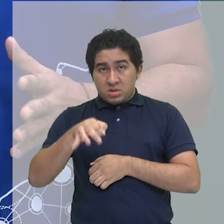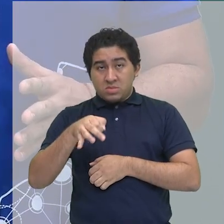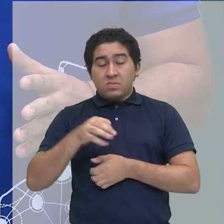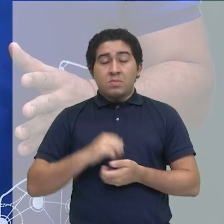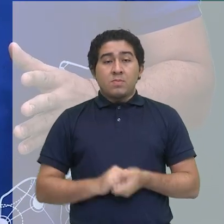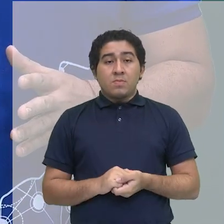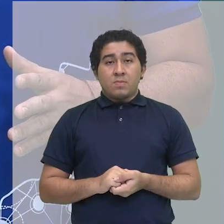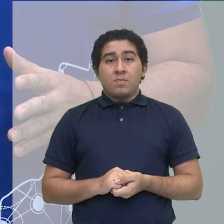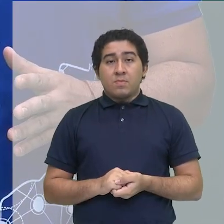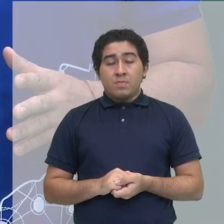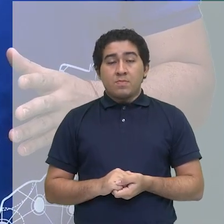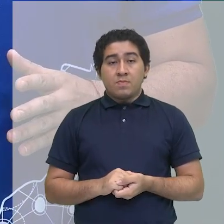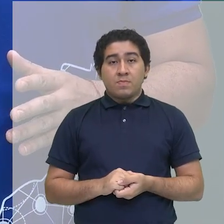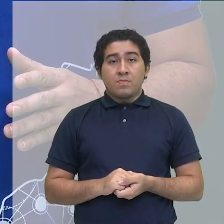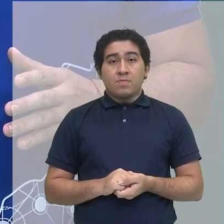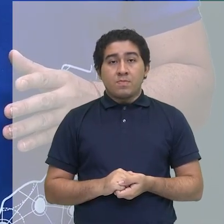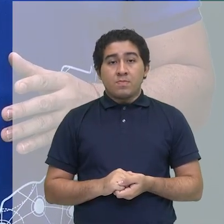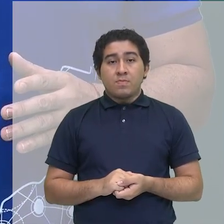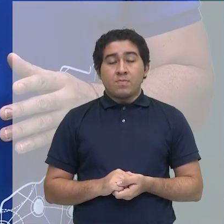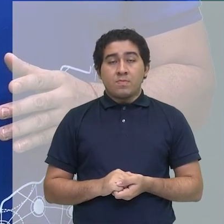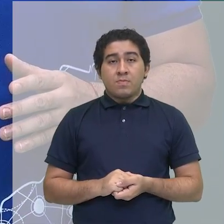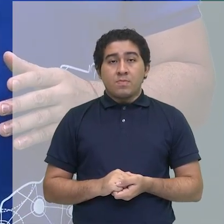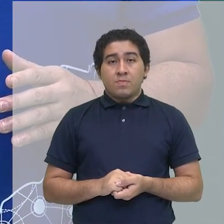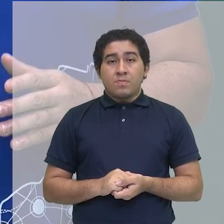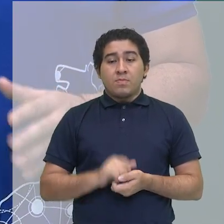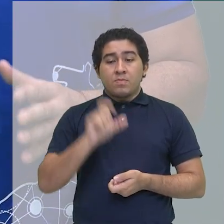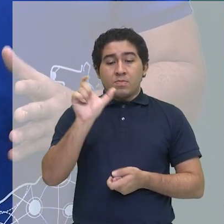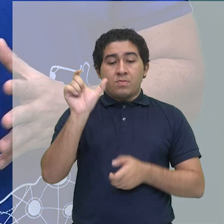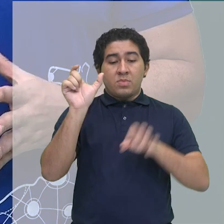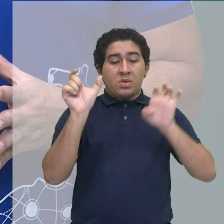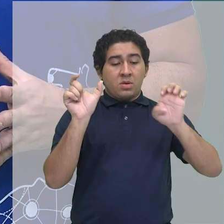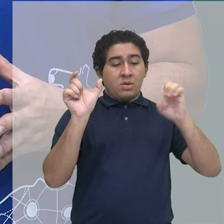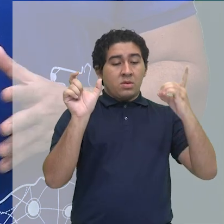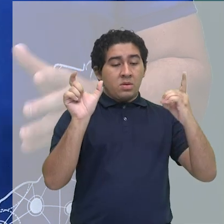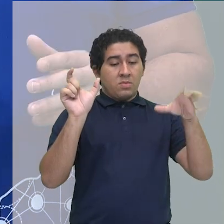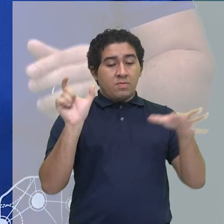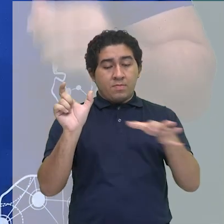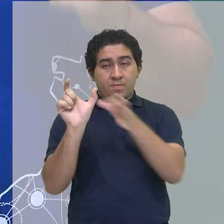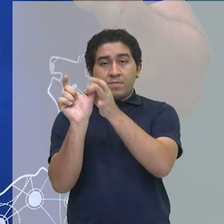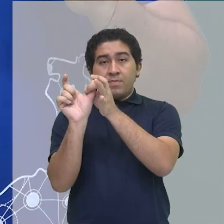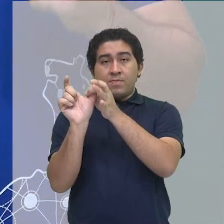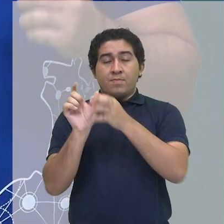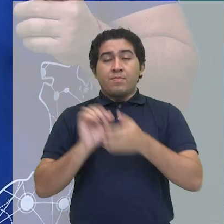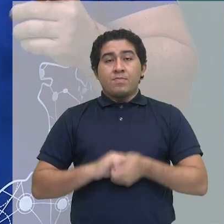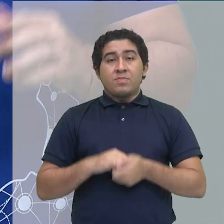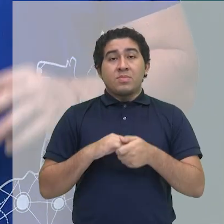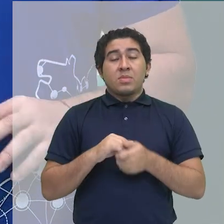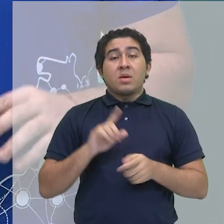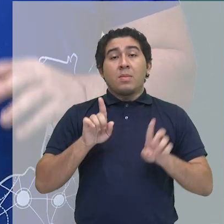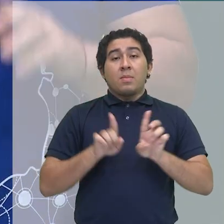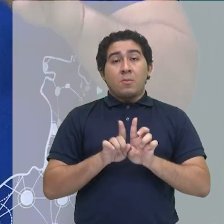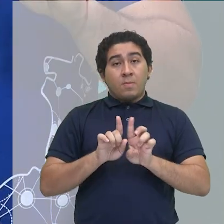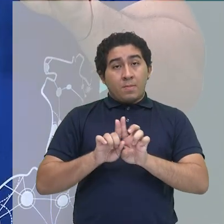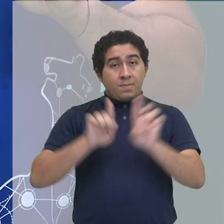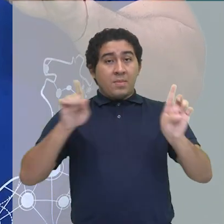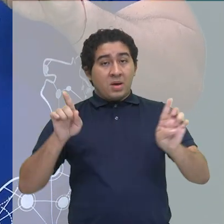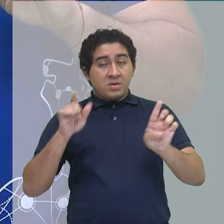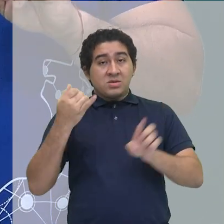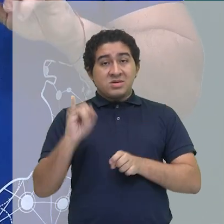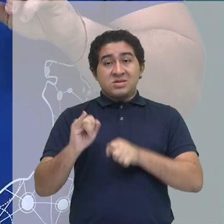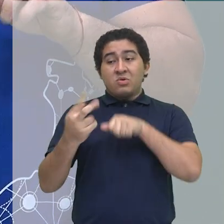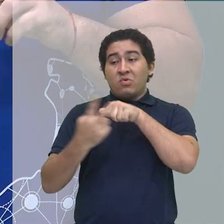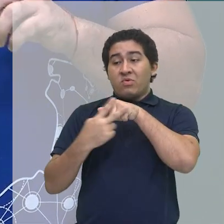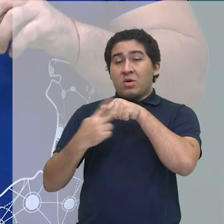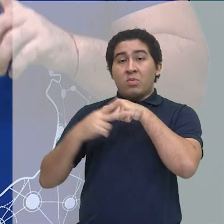coisa. A regra geral diz: acrescentamos ed para todos os verbos, exceto para os que